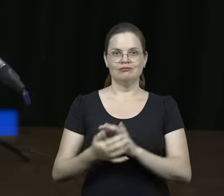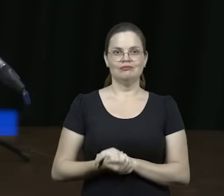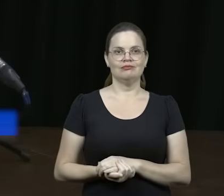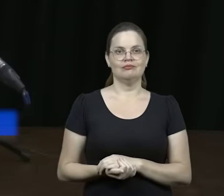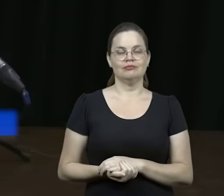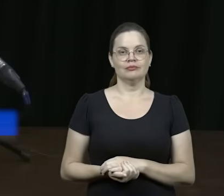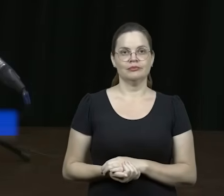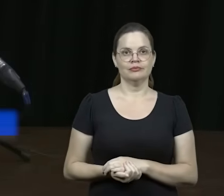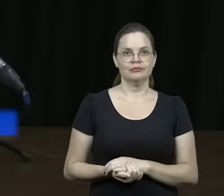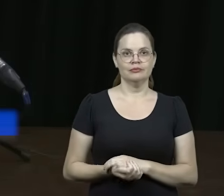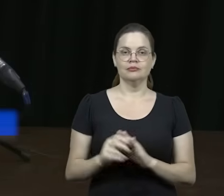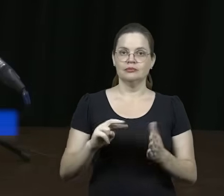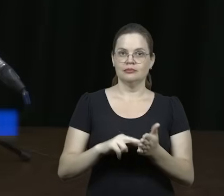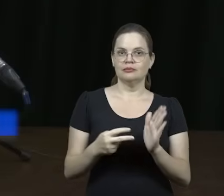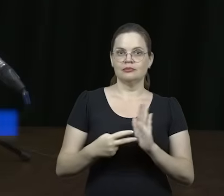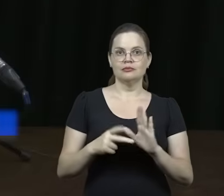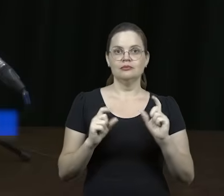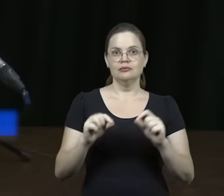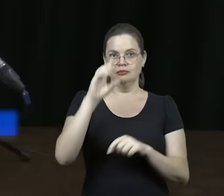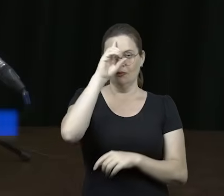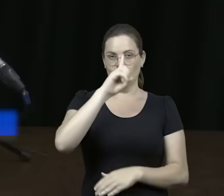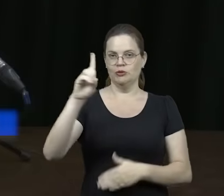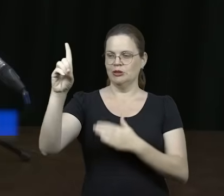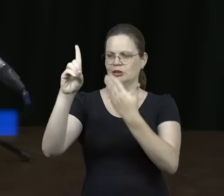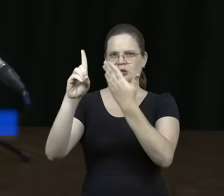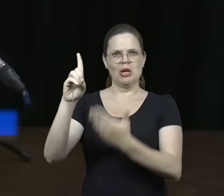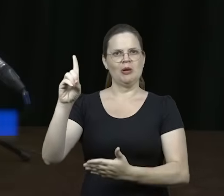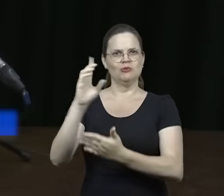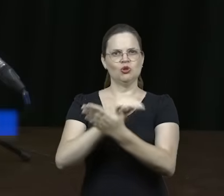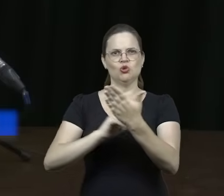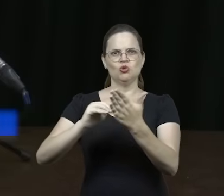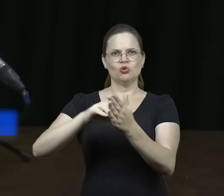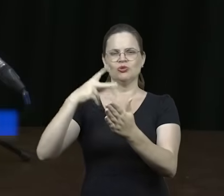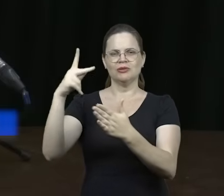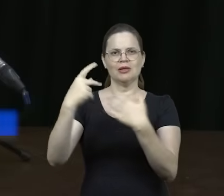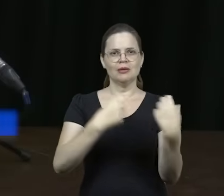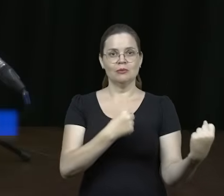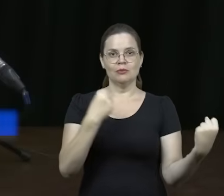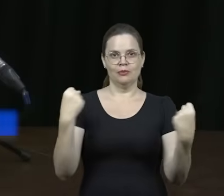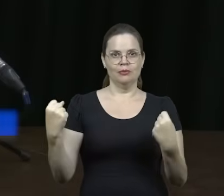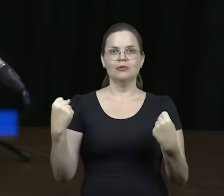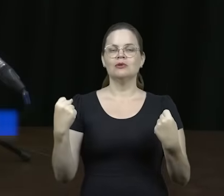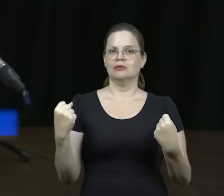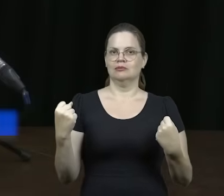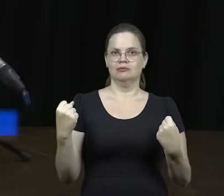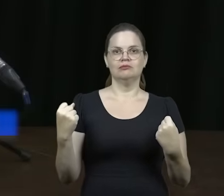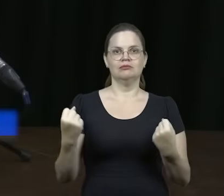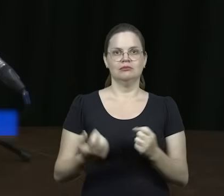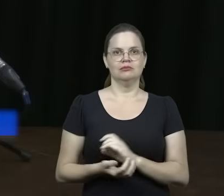significa o Deus Todo-Poderoso, como ele era conhecido